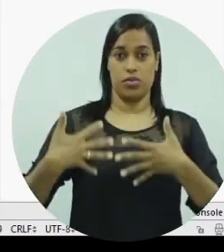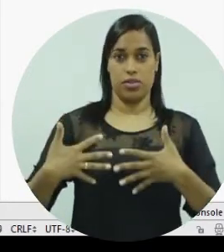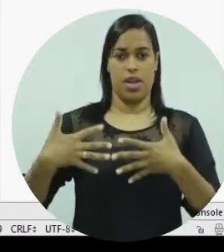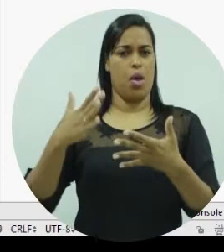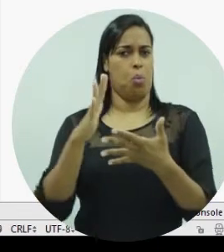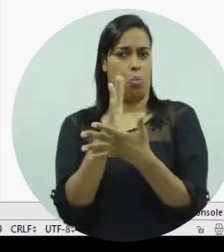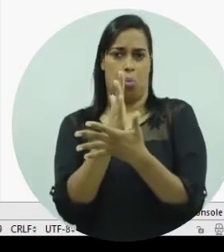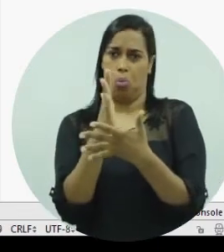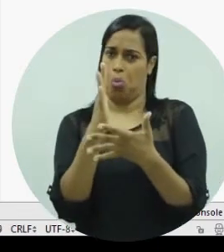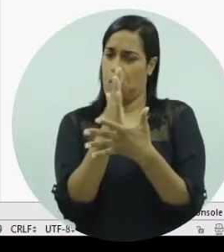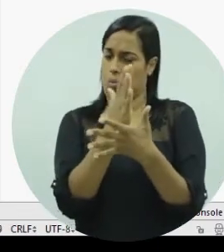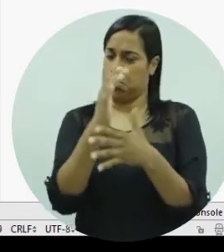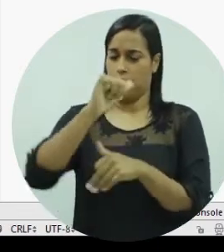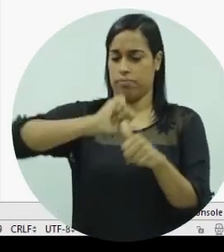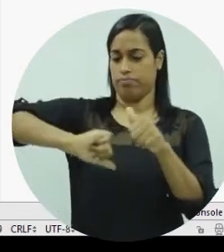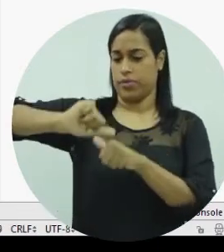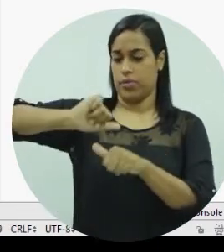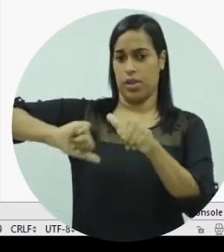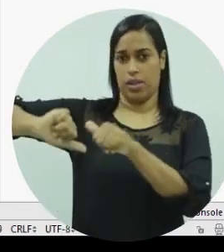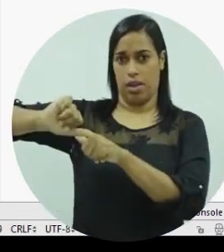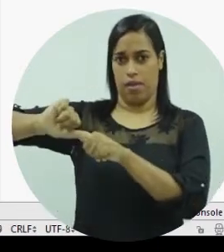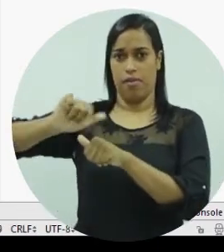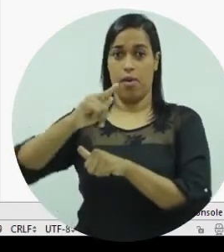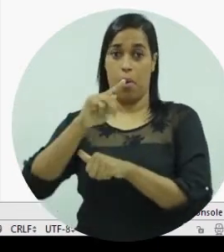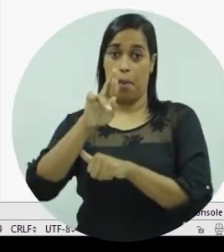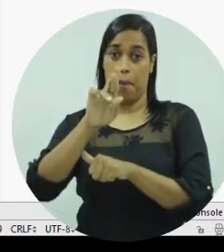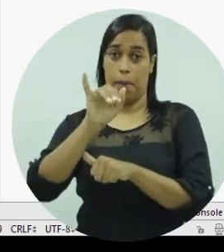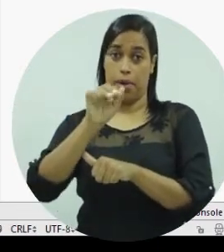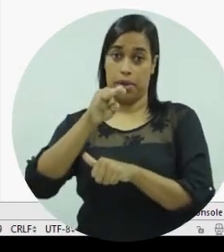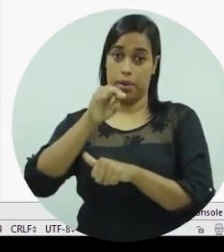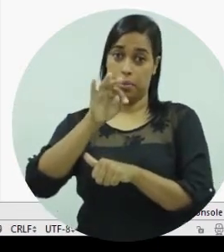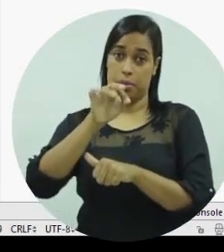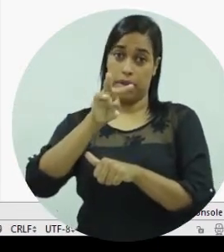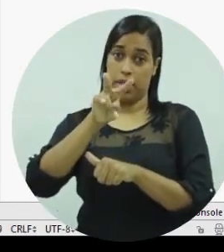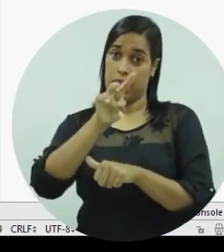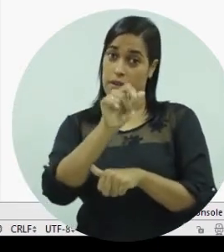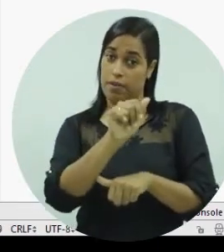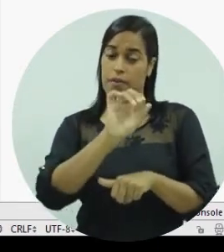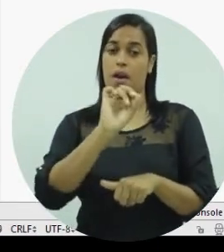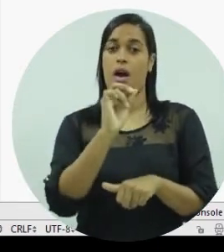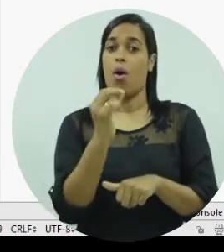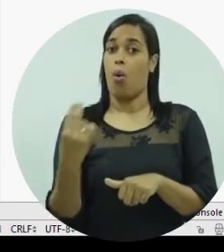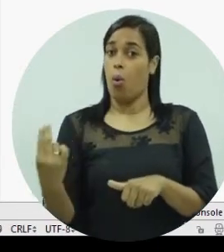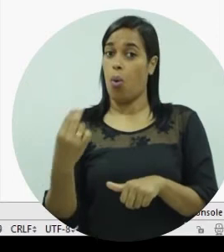ela primitiva ou complexa, a gente coloca o tipo dela. Então,